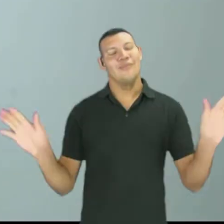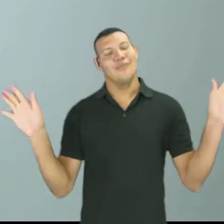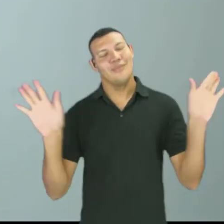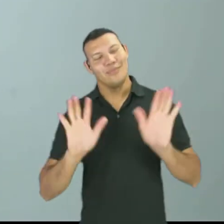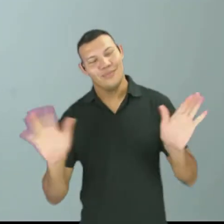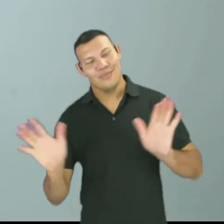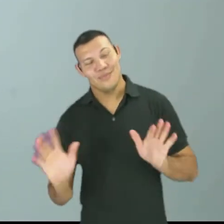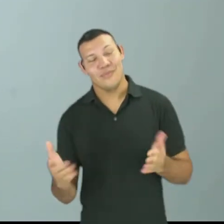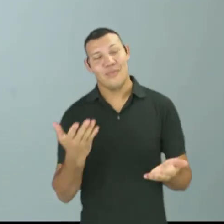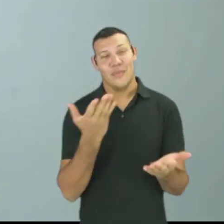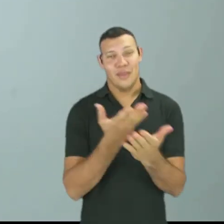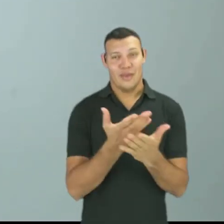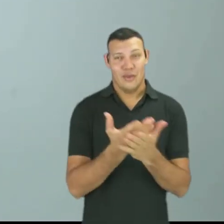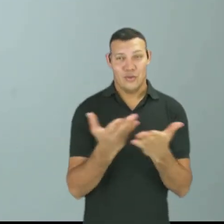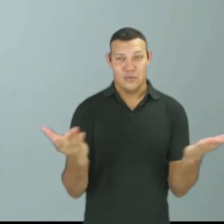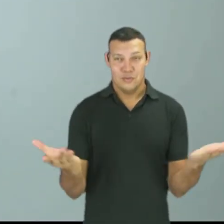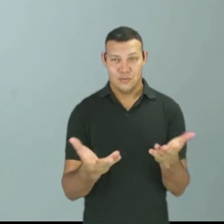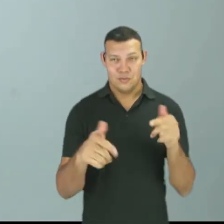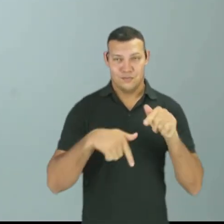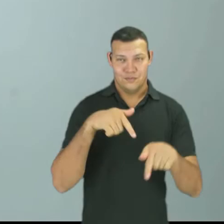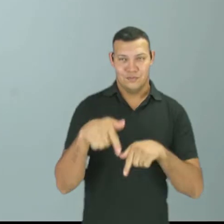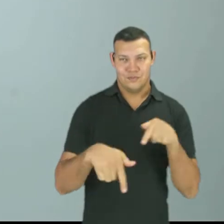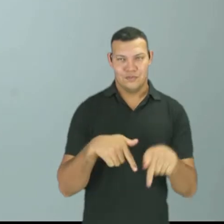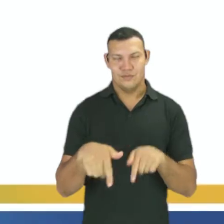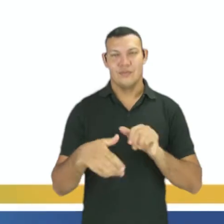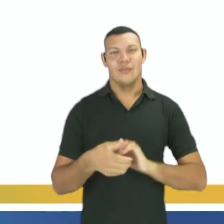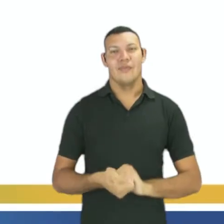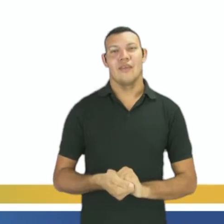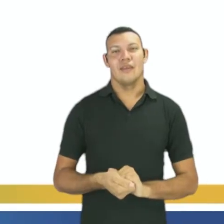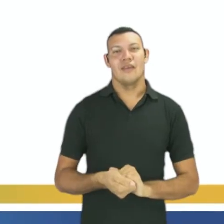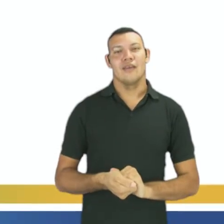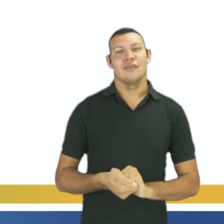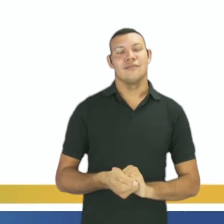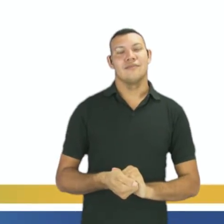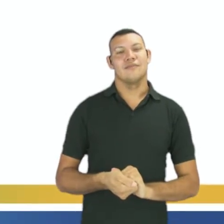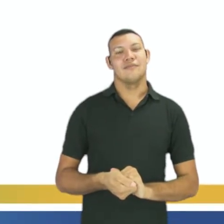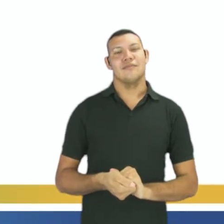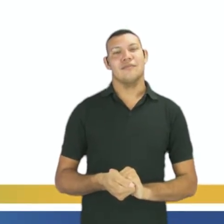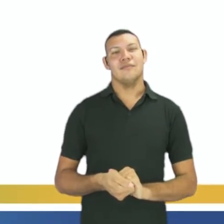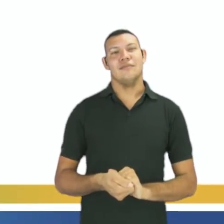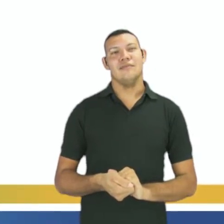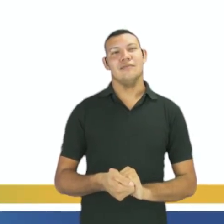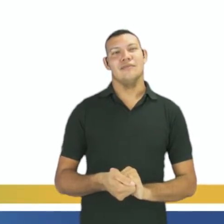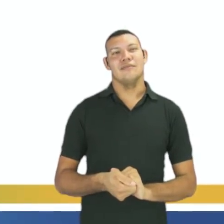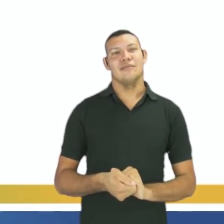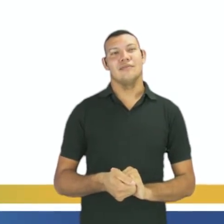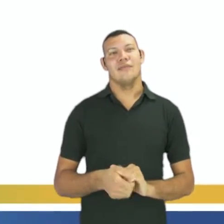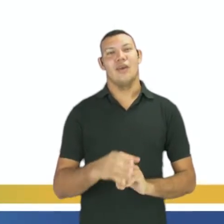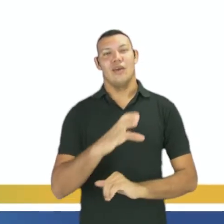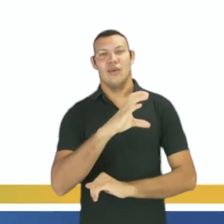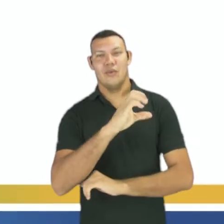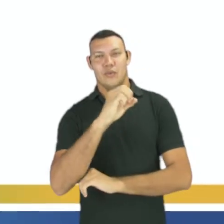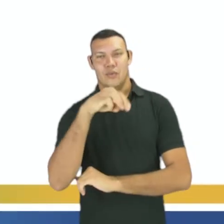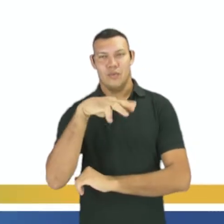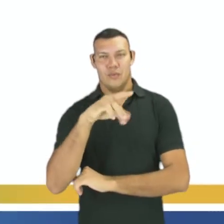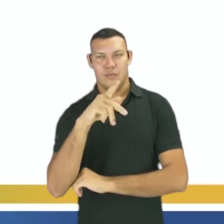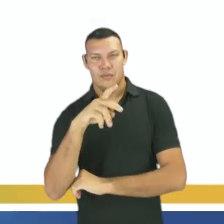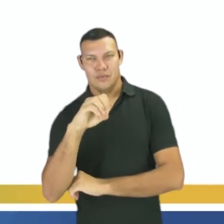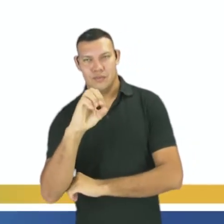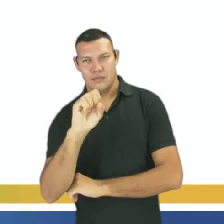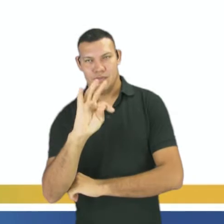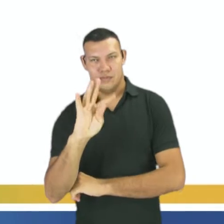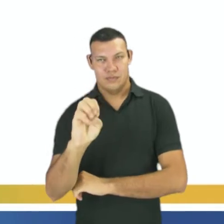Olá, essa é nossa aula de química sobre compostos orgânicos, reconhecendo as funções orgânicas